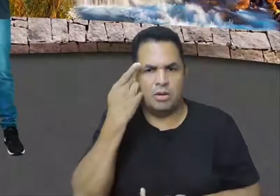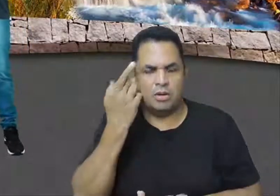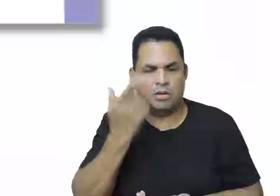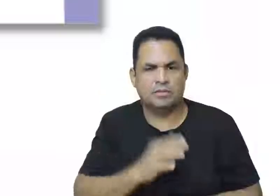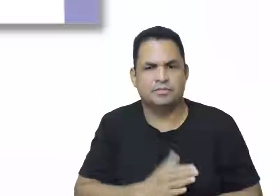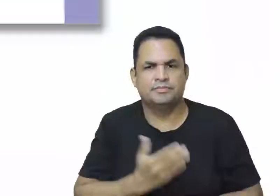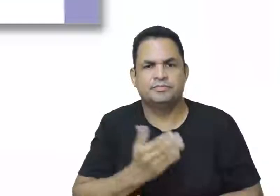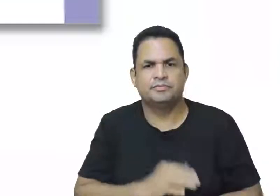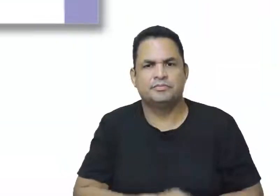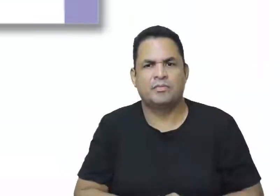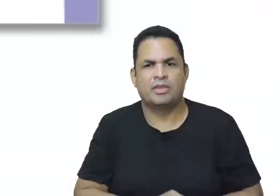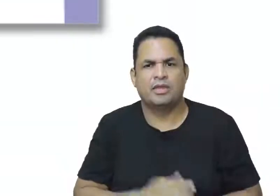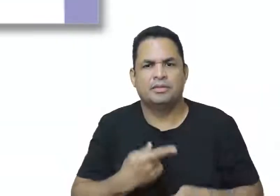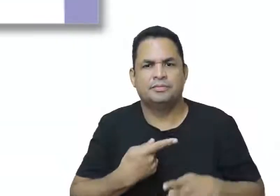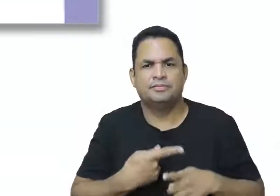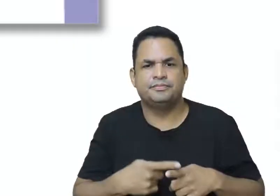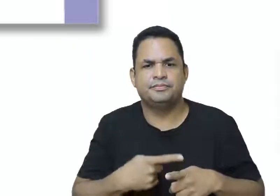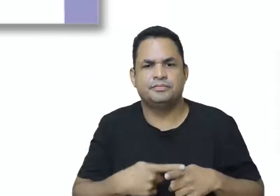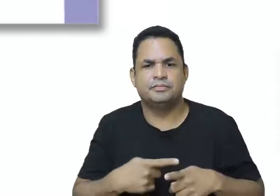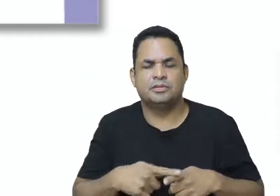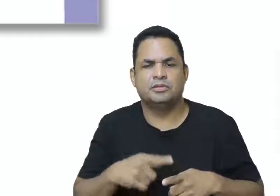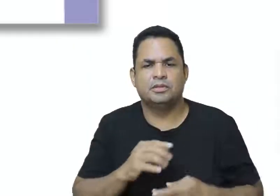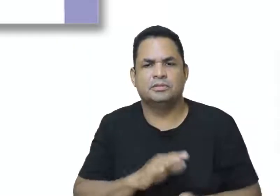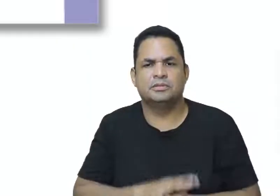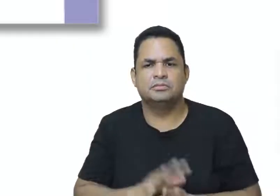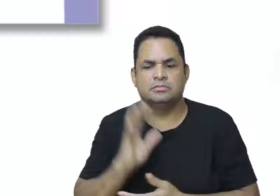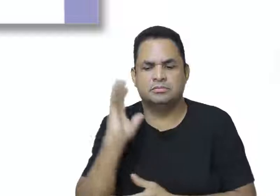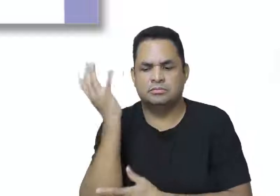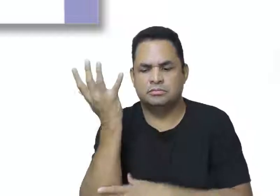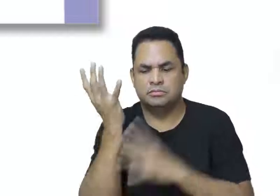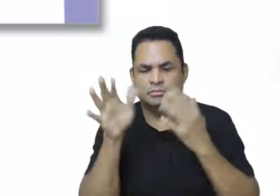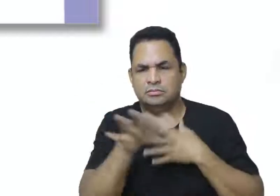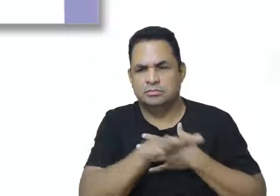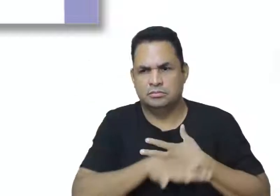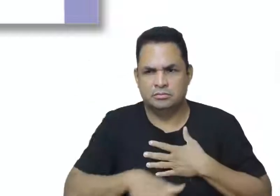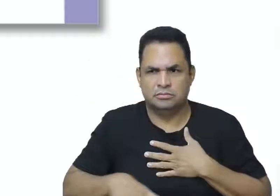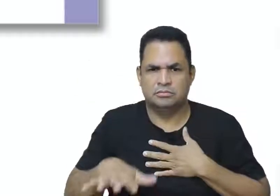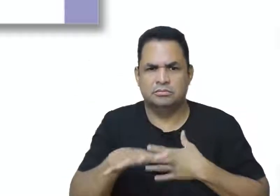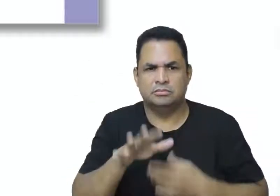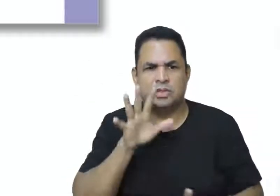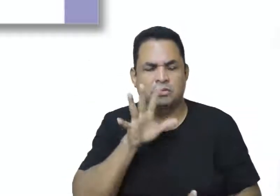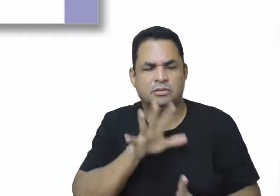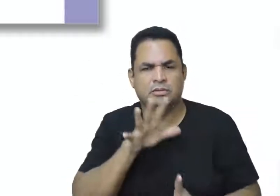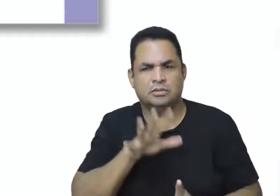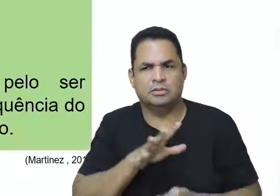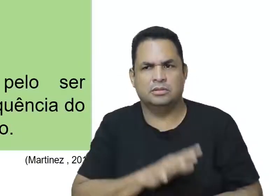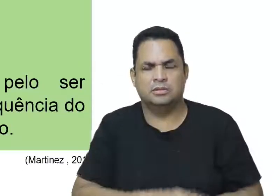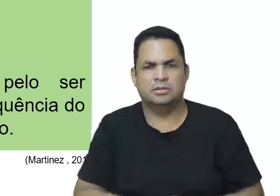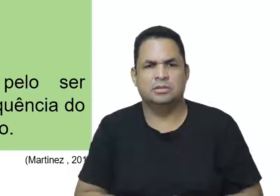Com relação aos problemas ambientais, a degradação ambiental e seus impactos,